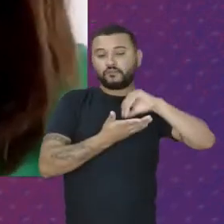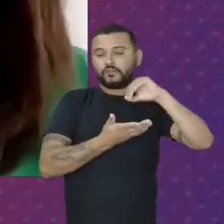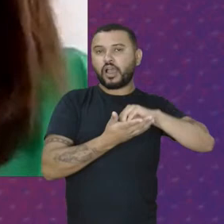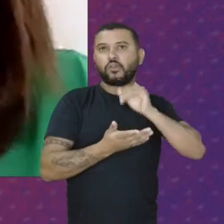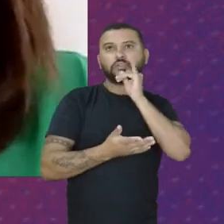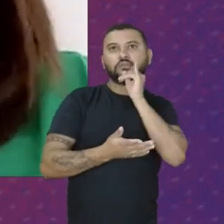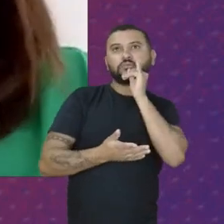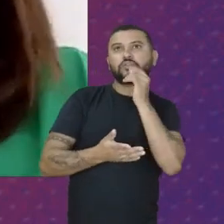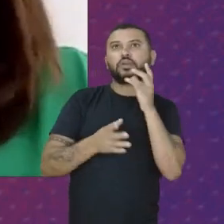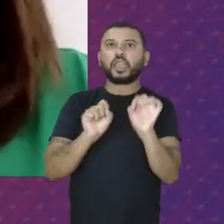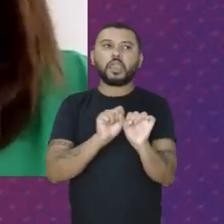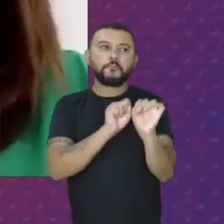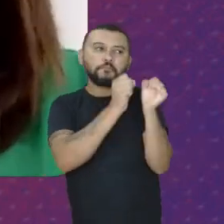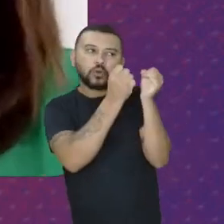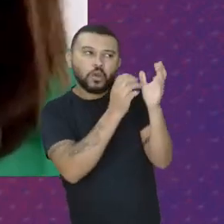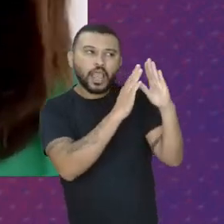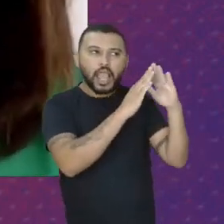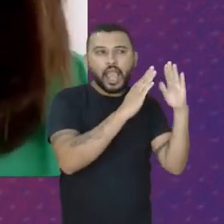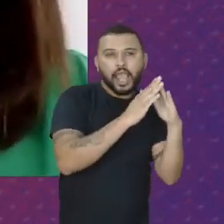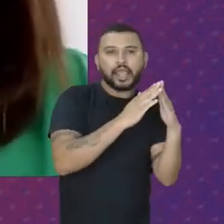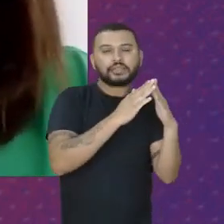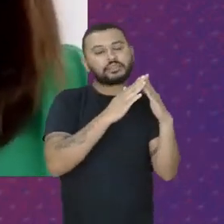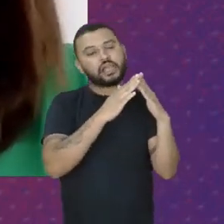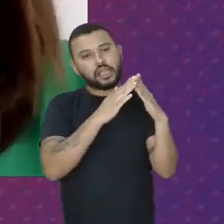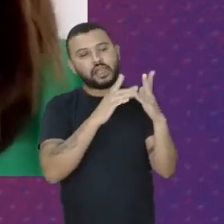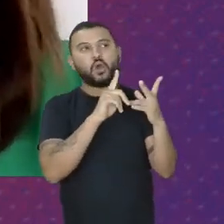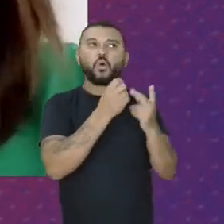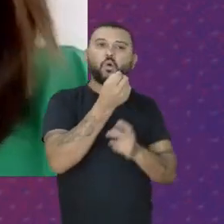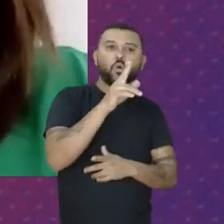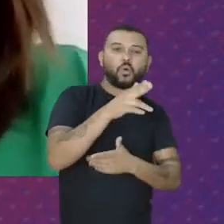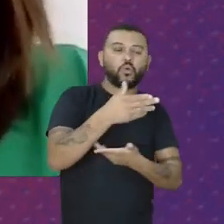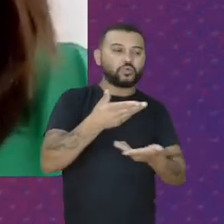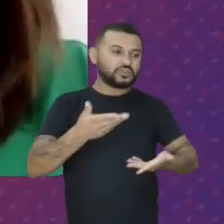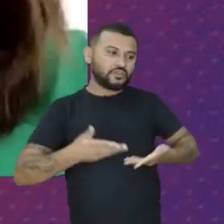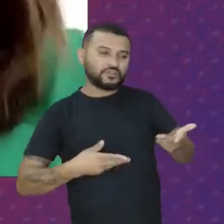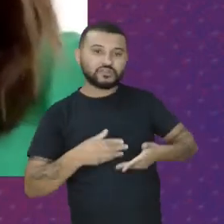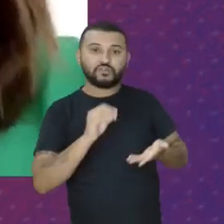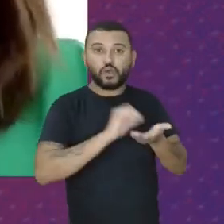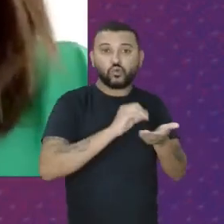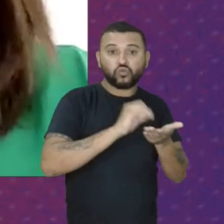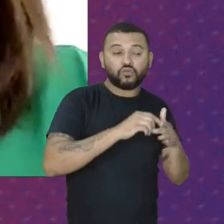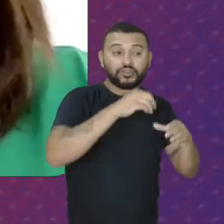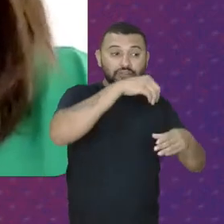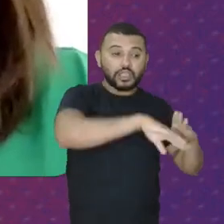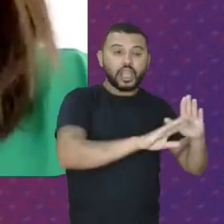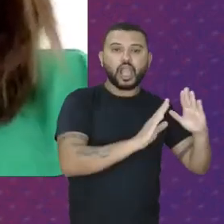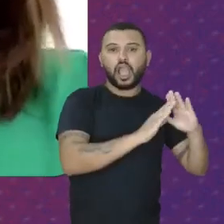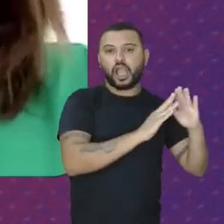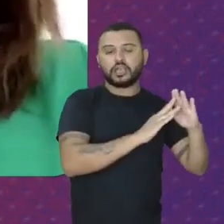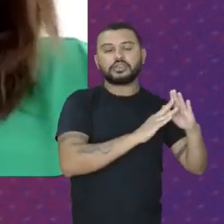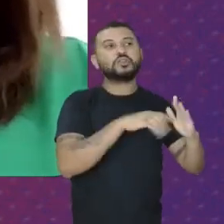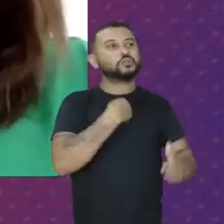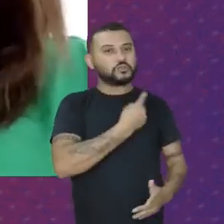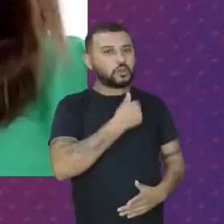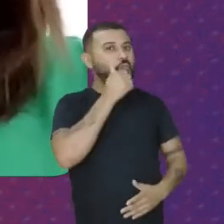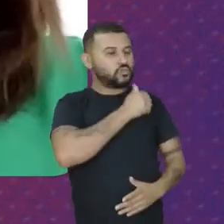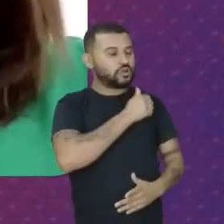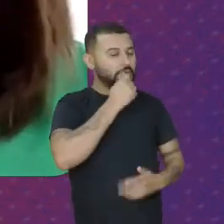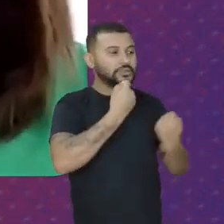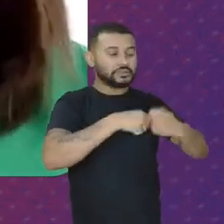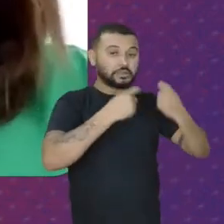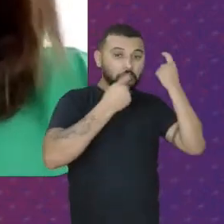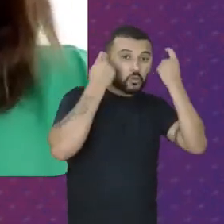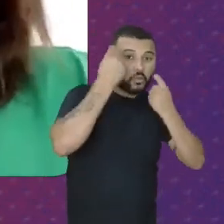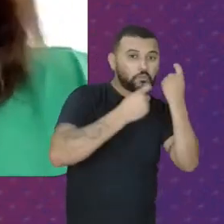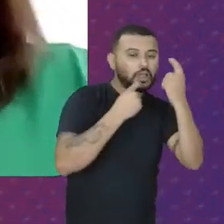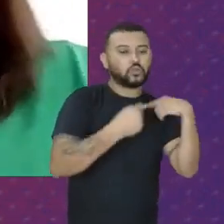algo que quebrou em casa, ou a ausência de um serviço que não foi feito, né? Então, para que a gente